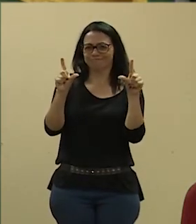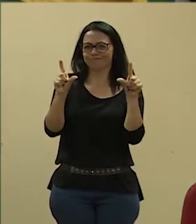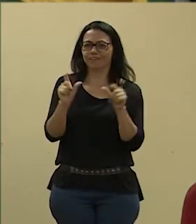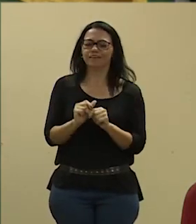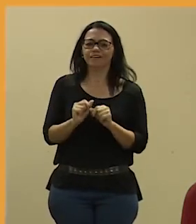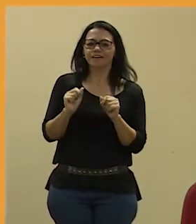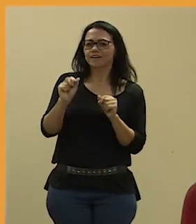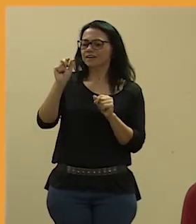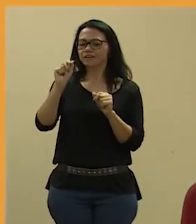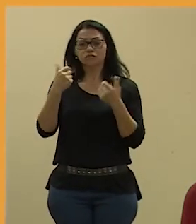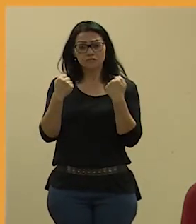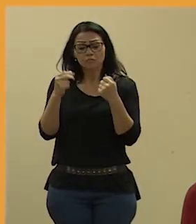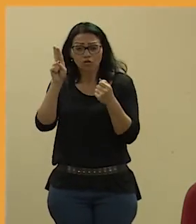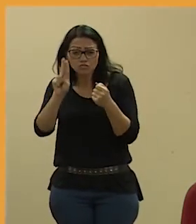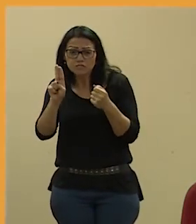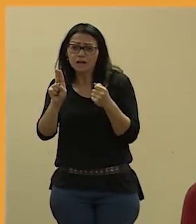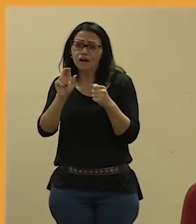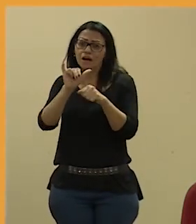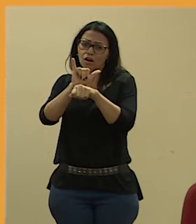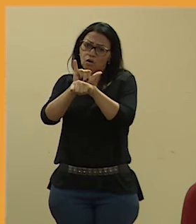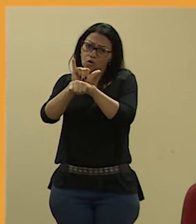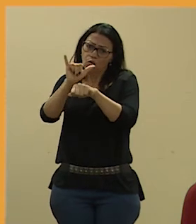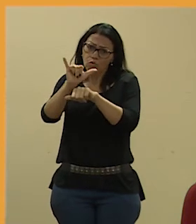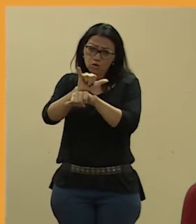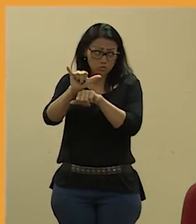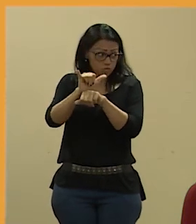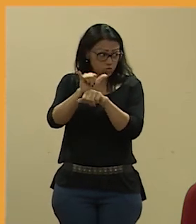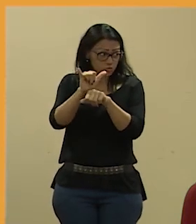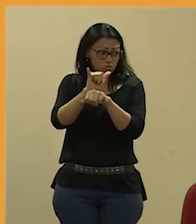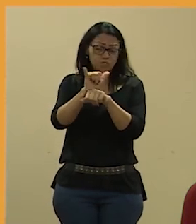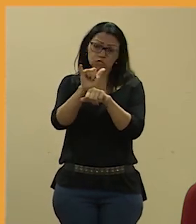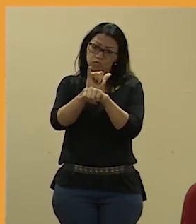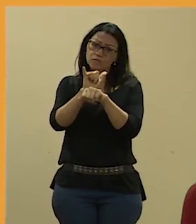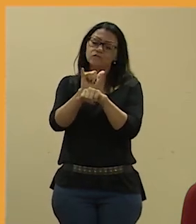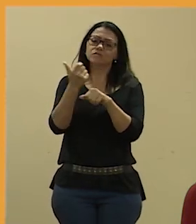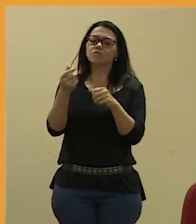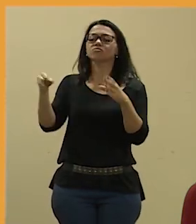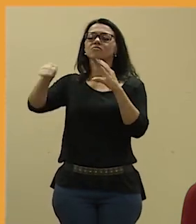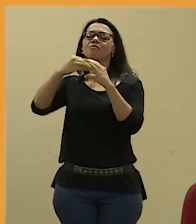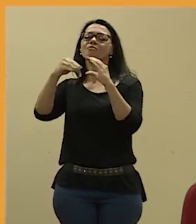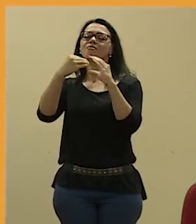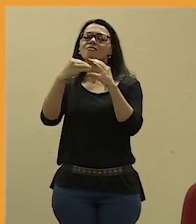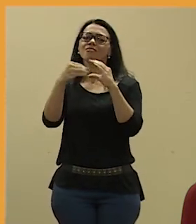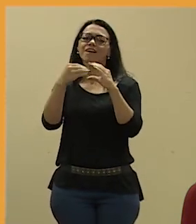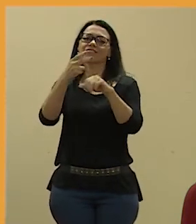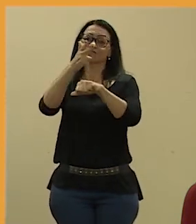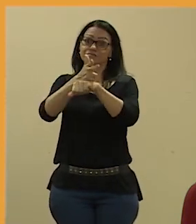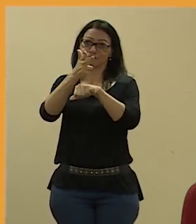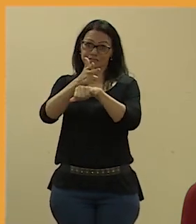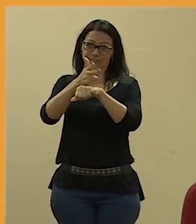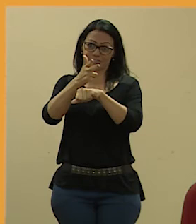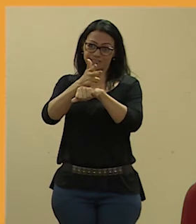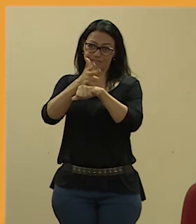usar o youtube né acho que é mais prático pra você é hospedar seus vídeos né você sobe seus vídeos no youtube e